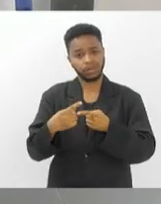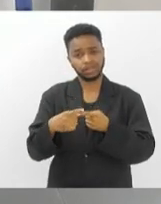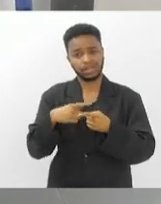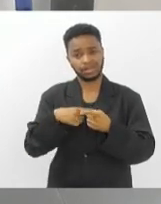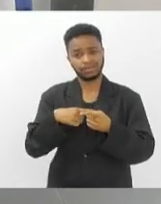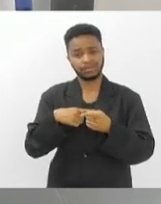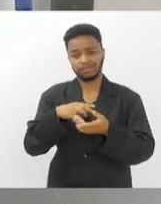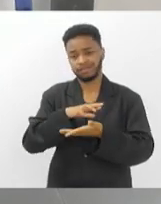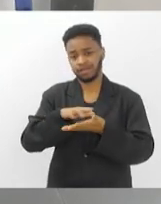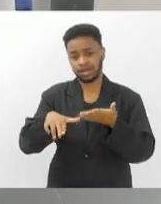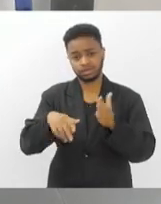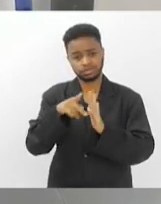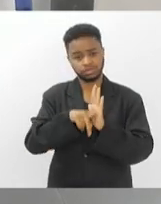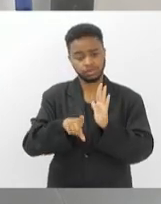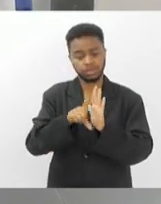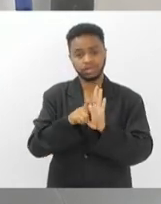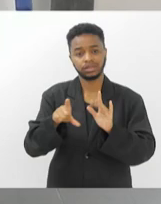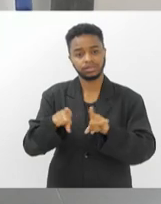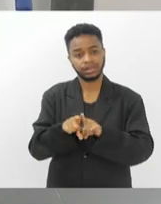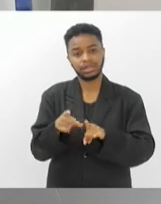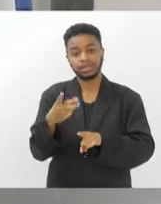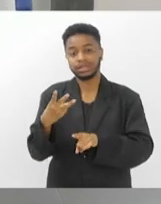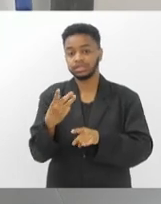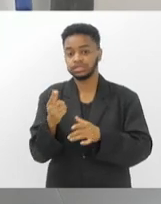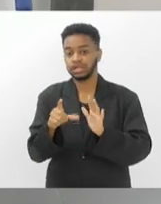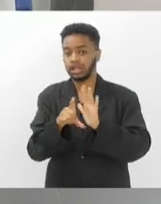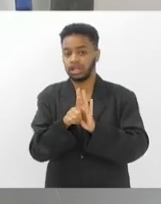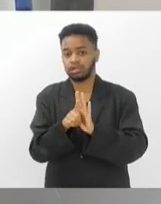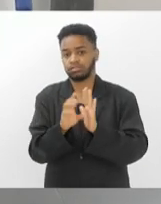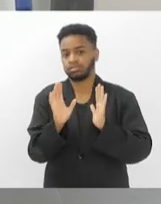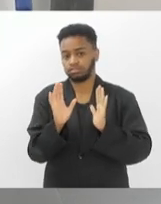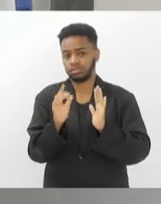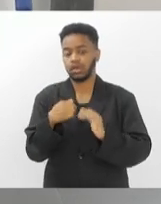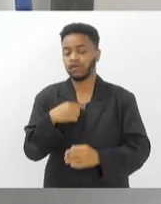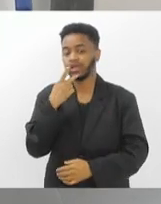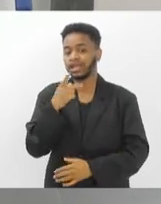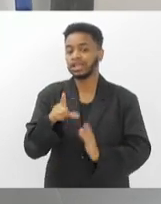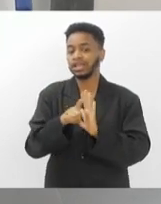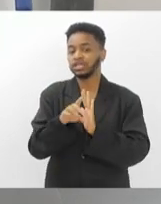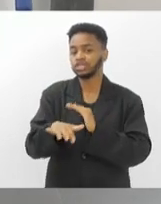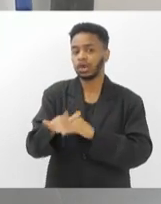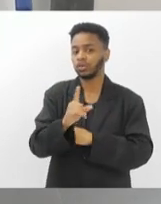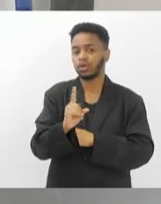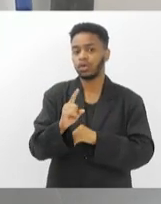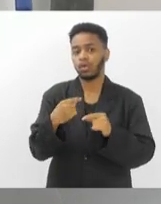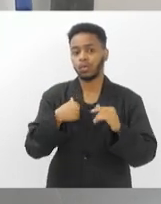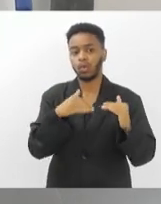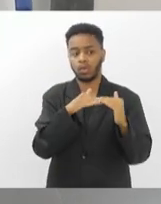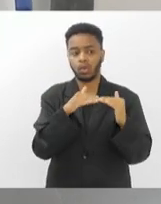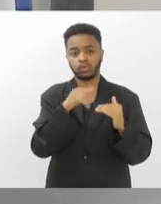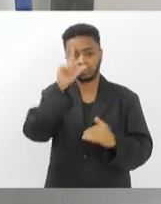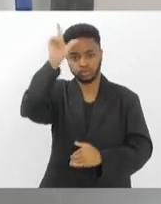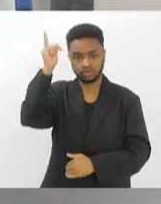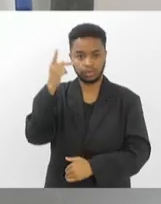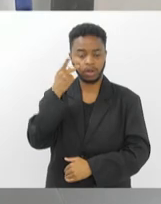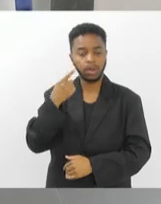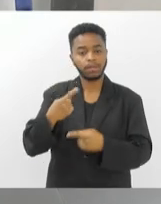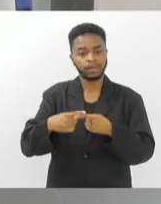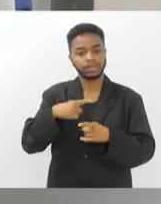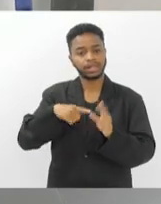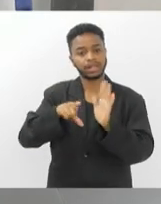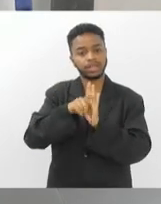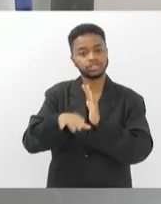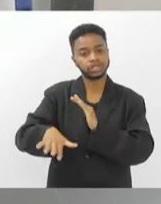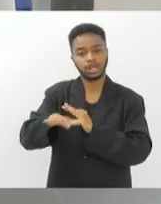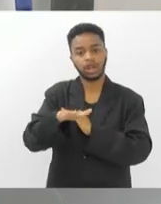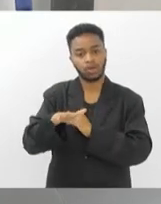diversos projetos de leis, três leis. Eu não me refiro nem à lei geral, não. Porque concordo absolutamente com o deputado Luiz Paulo. Não é porque tem uma lei mais ampla que a